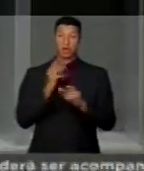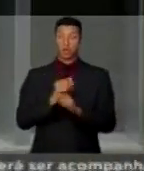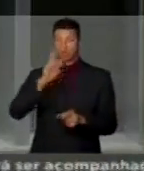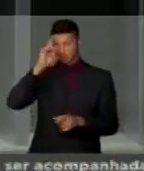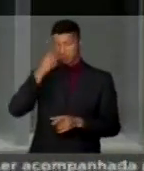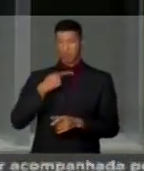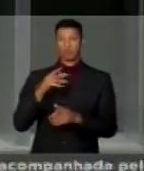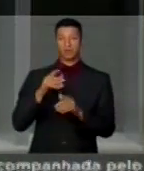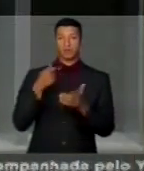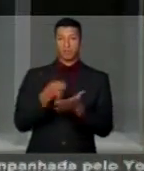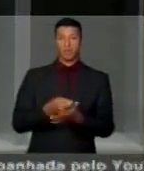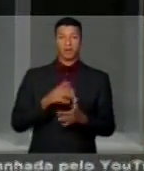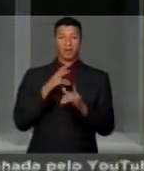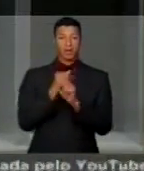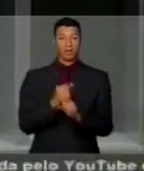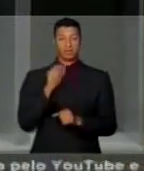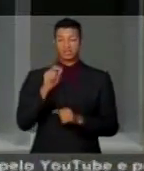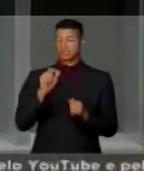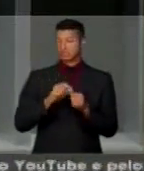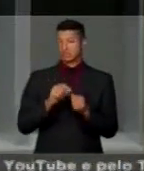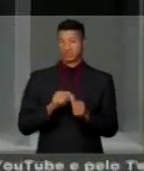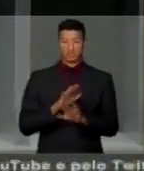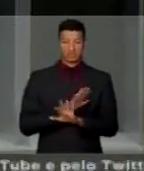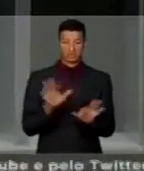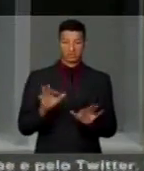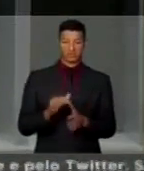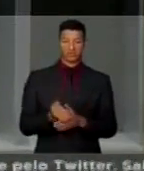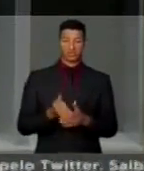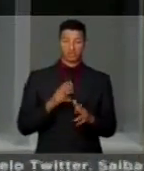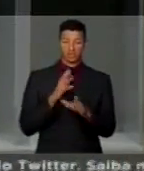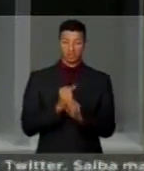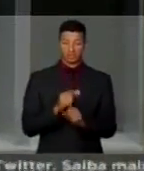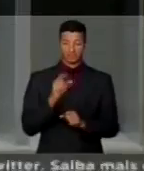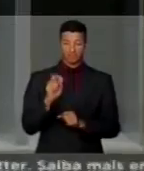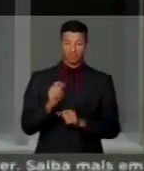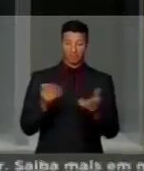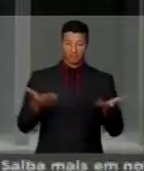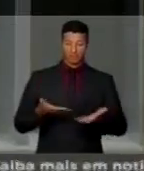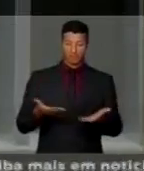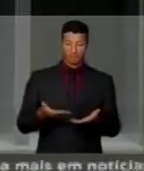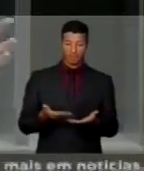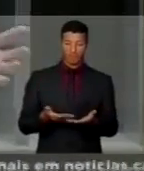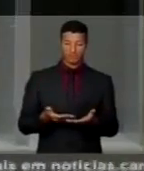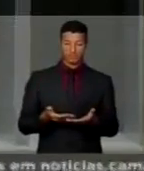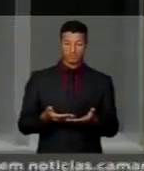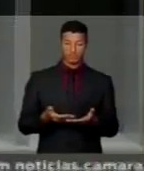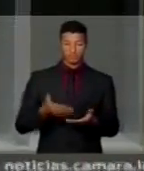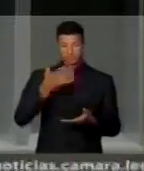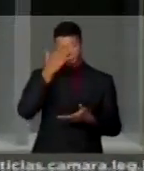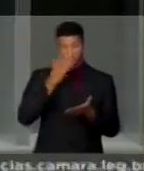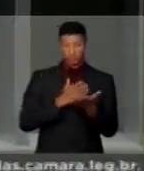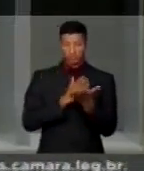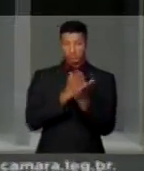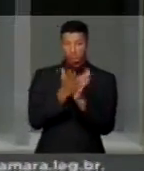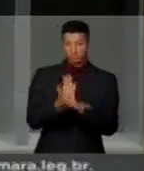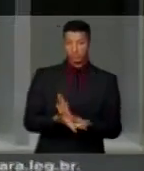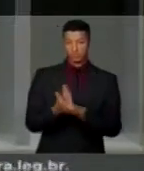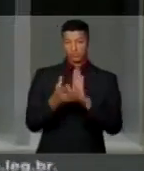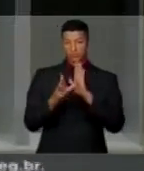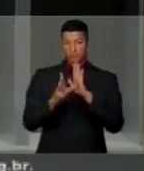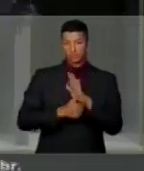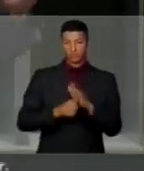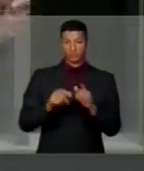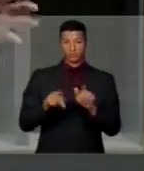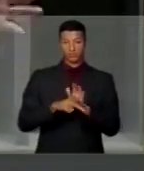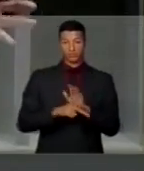sua, aquele que paga uma conta que ele não fez, uma conta que hoje, esses recursos que foram desviados, que estão na Suíça,